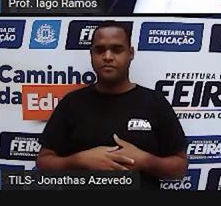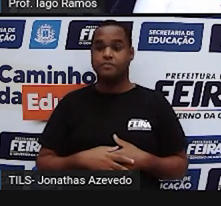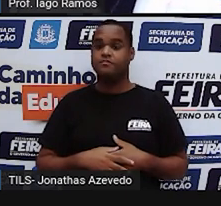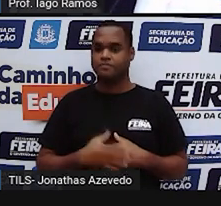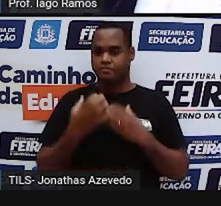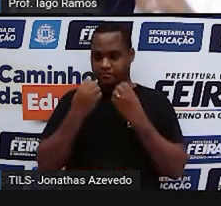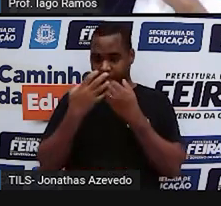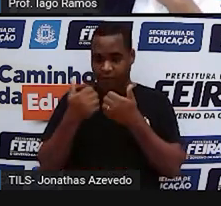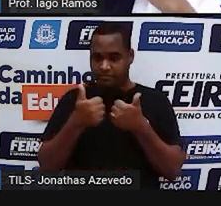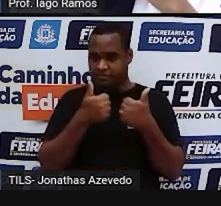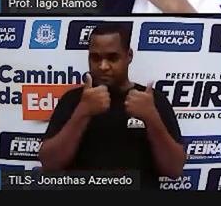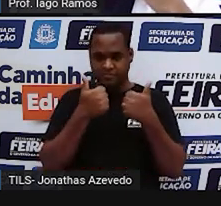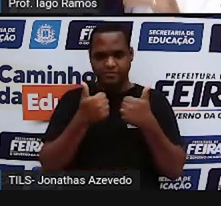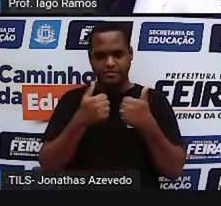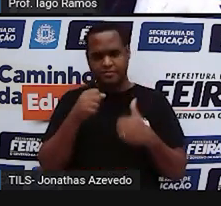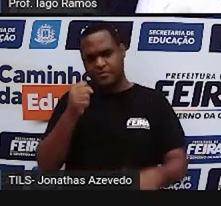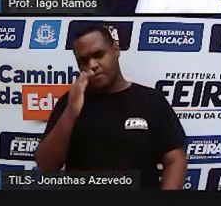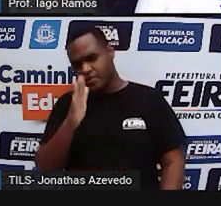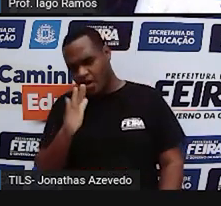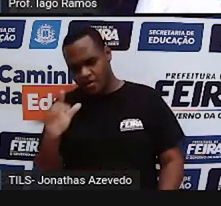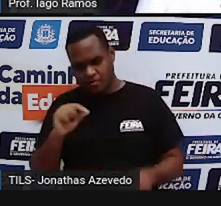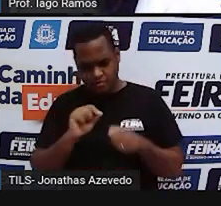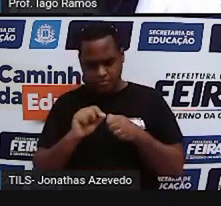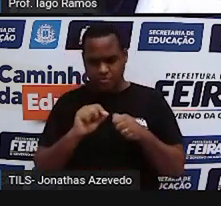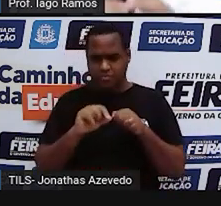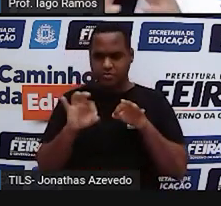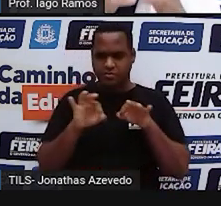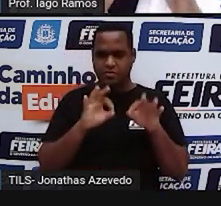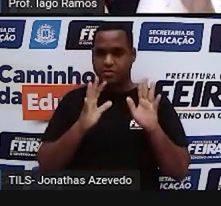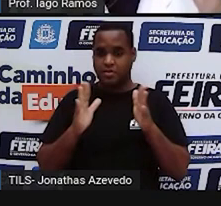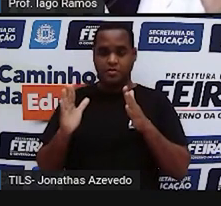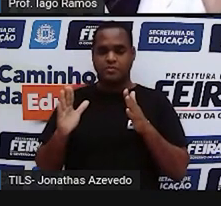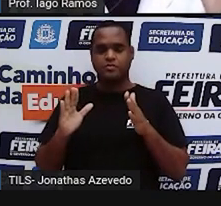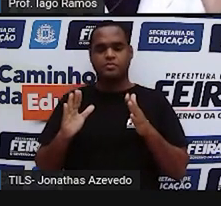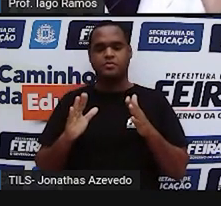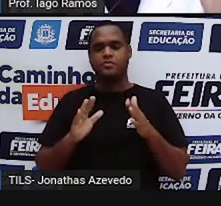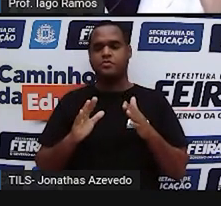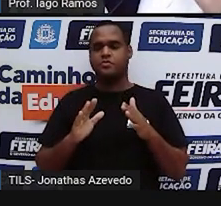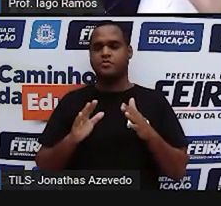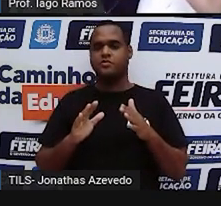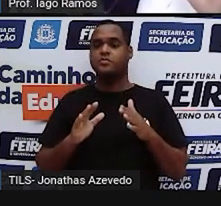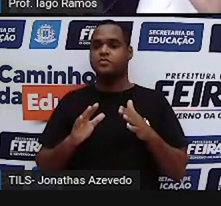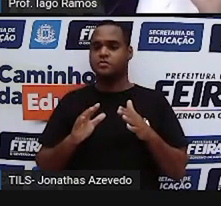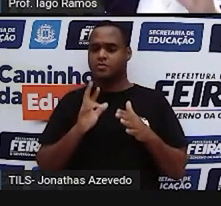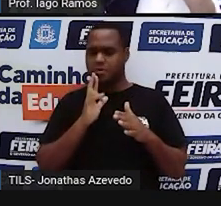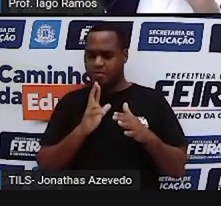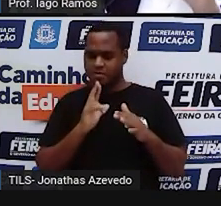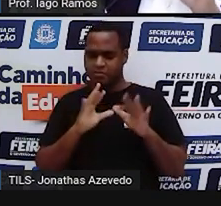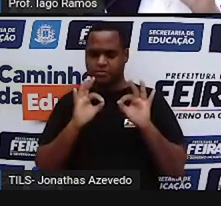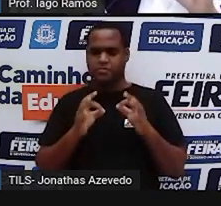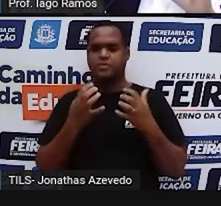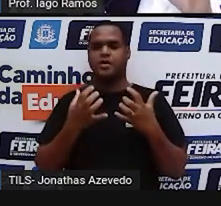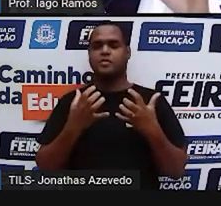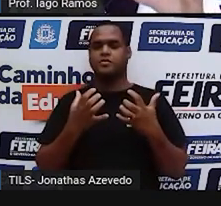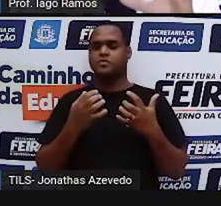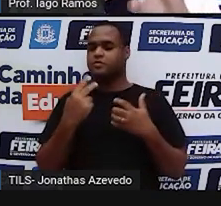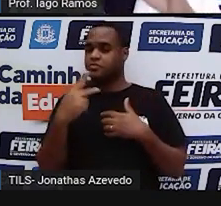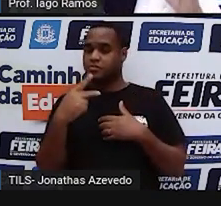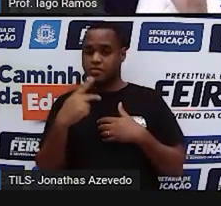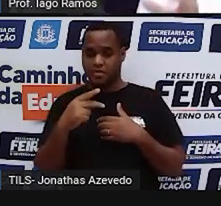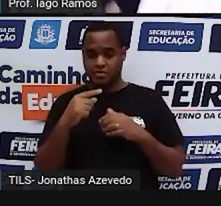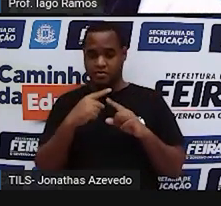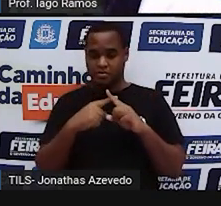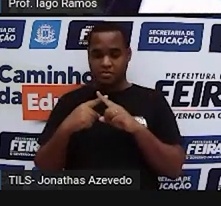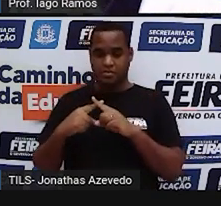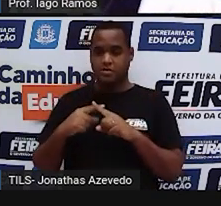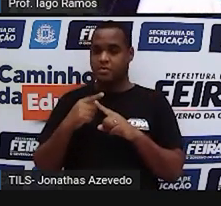tá bom será que você já fez saiu um resultado né Depois dessa multiplicação por